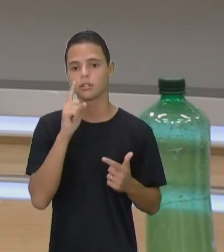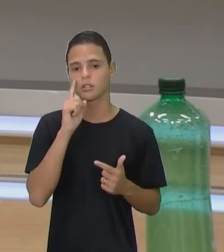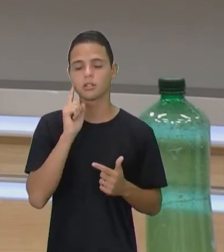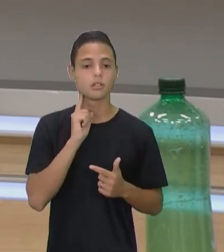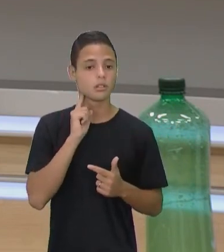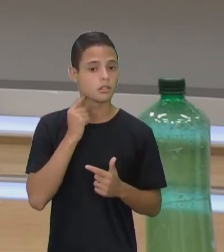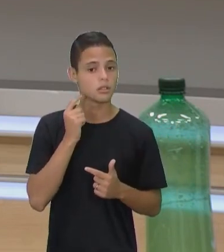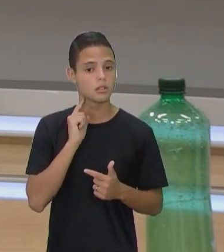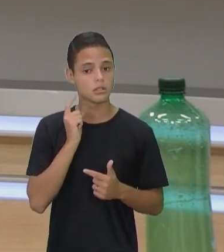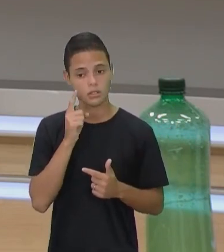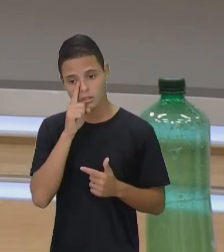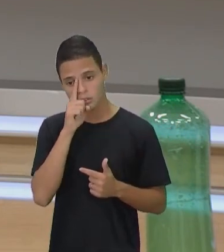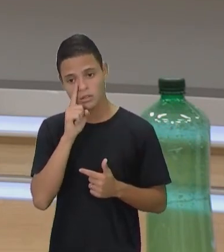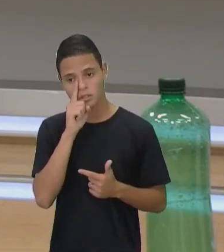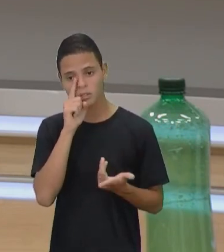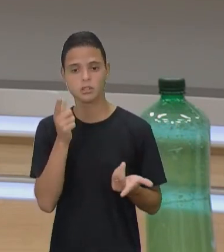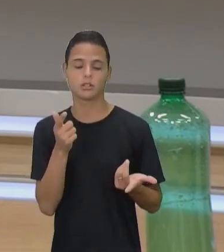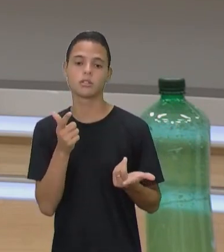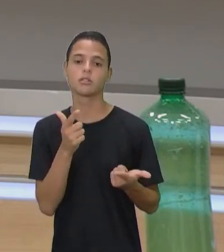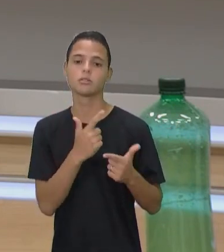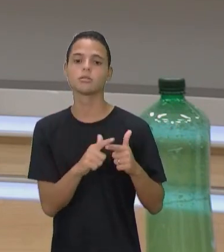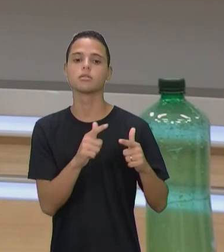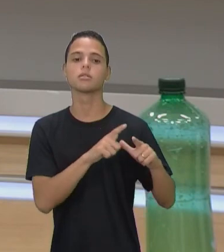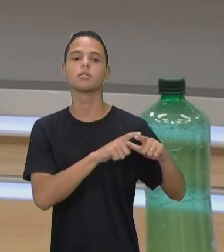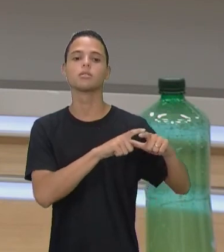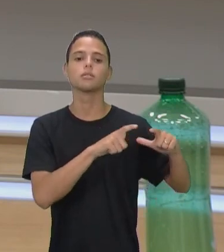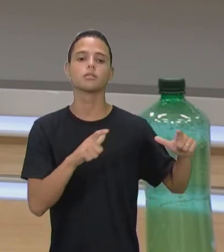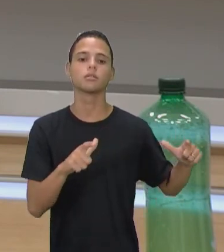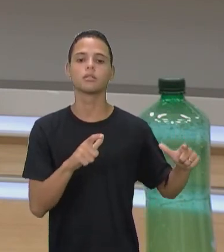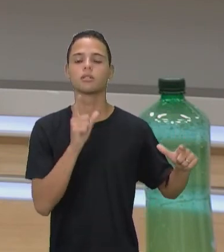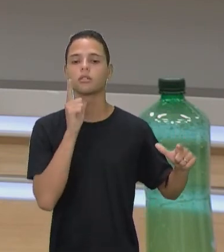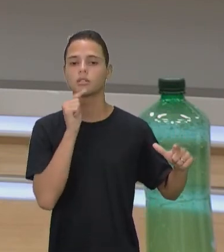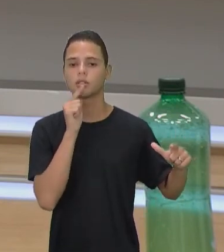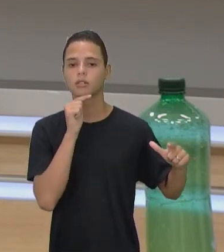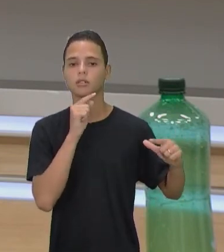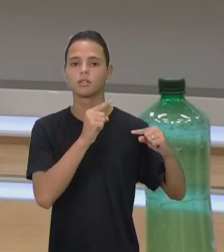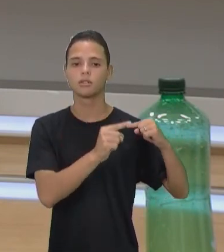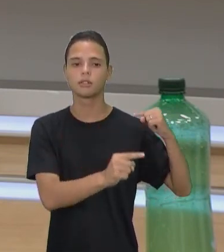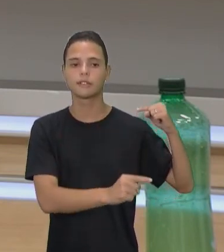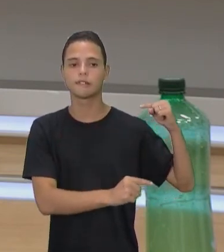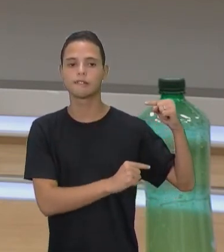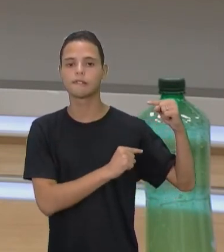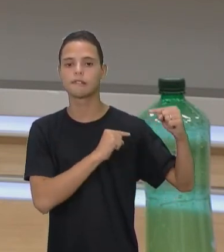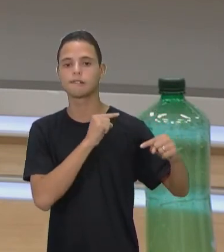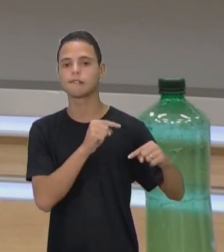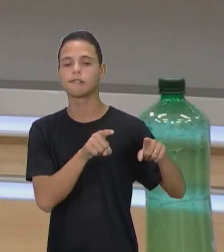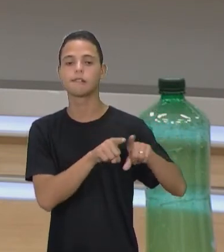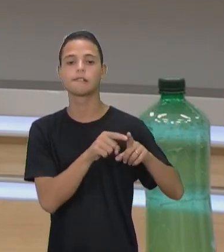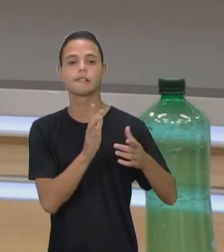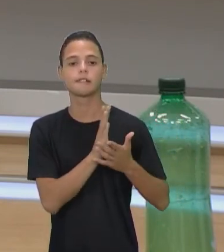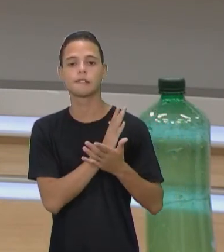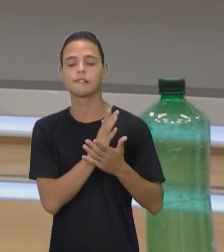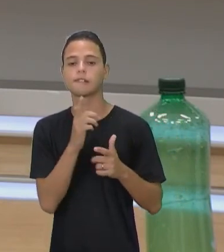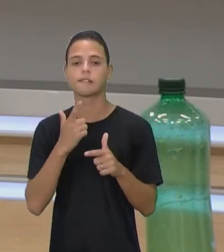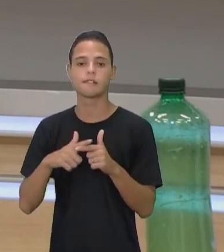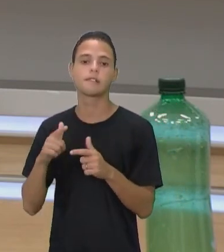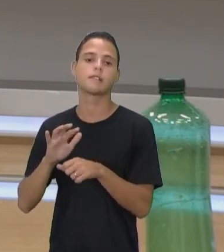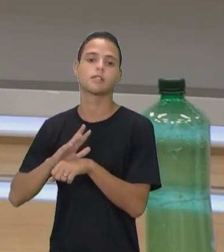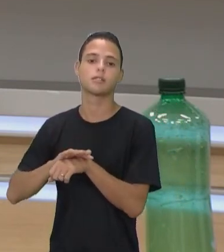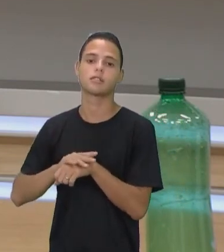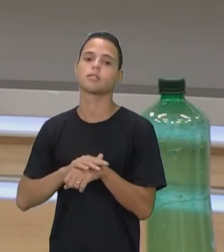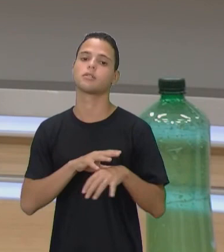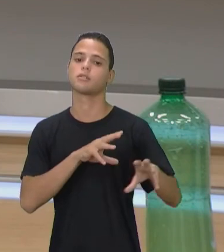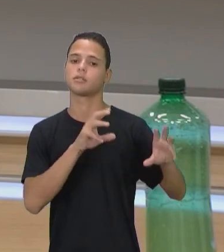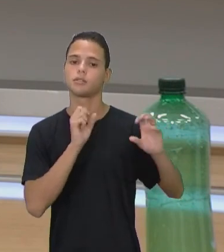do problema do lençol freático que está diretamente ligado com o ciclo da água e, ao mesmo tempo, problemas patológicos como doenças. Então, a